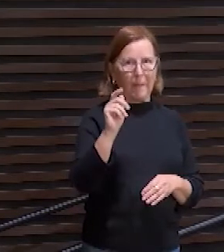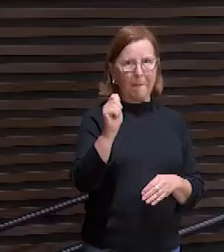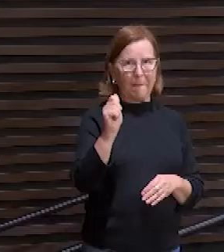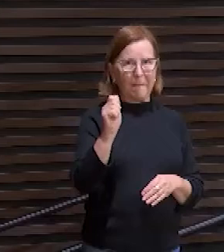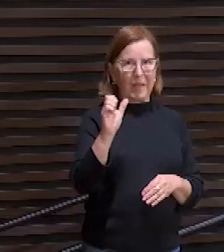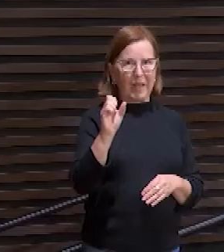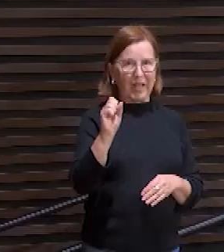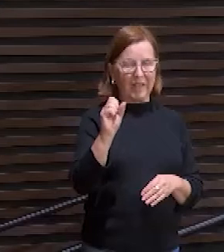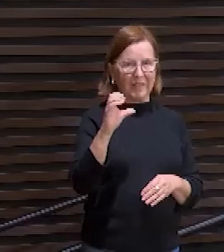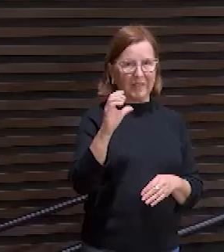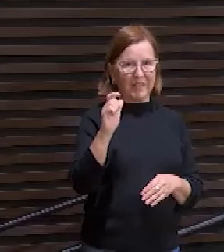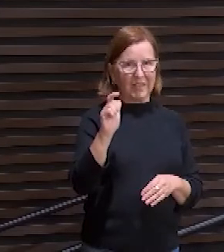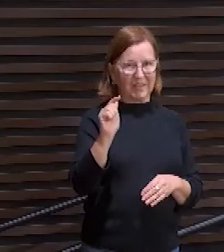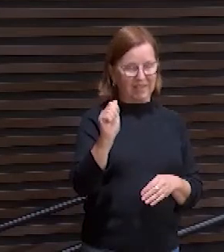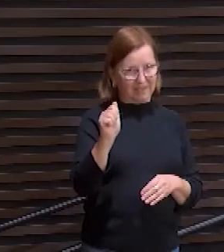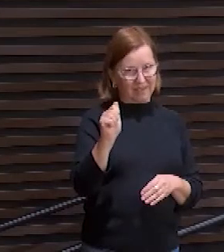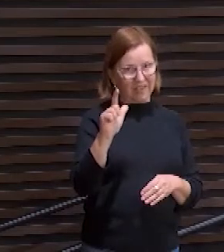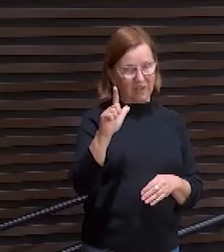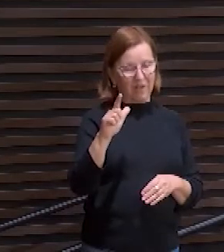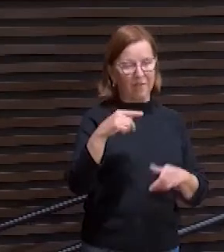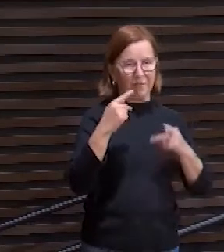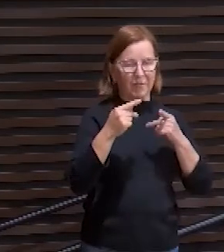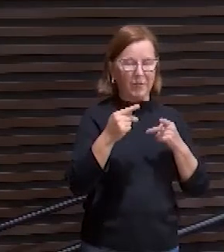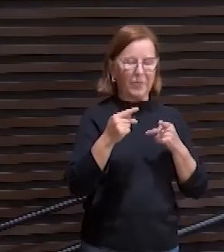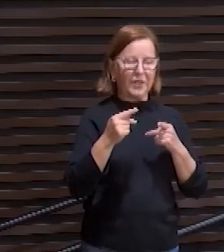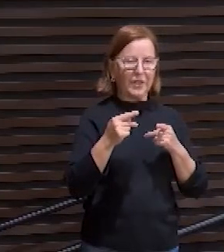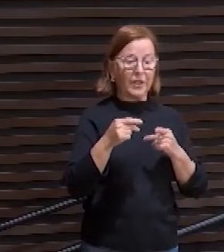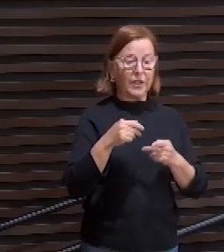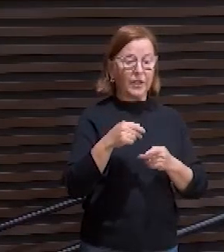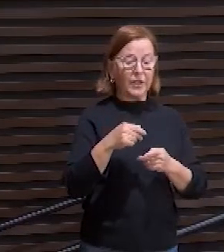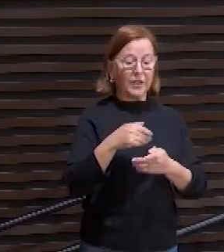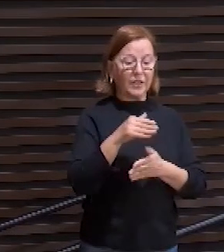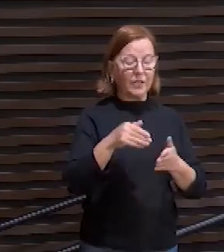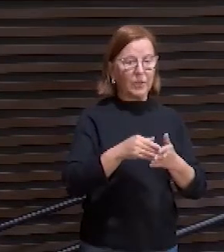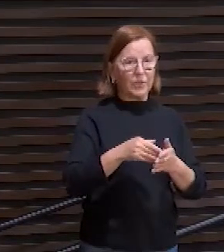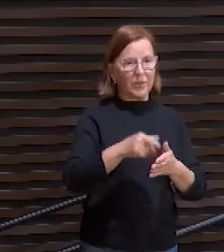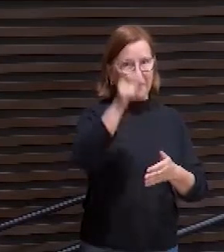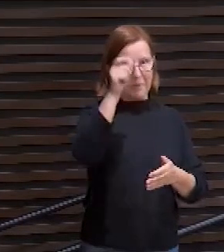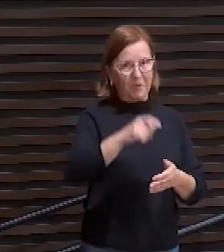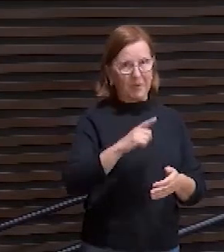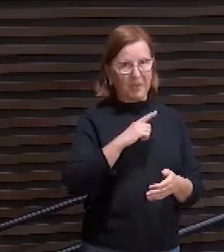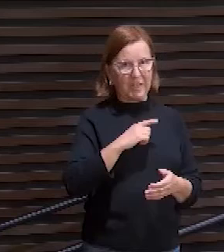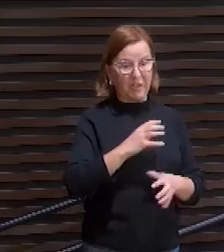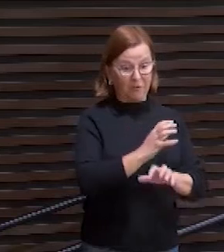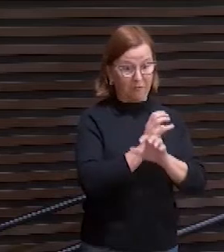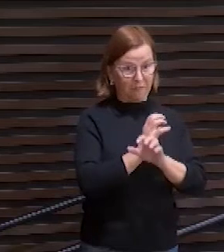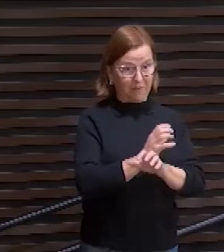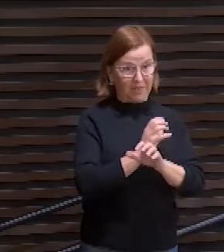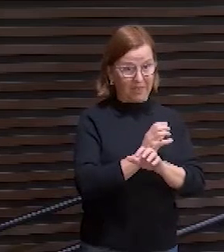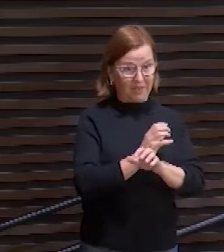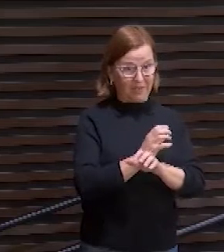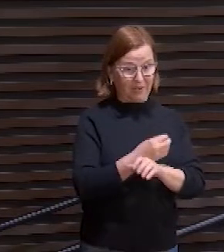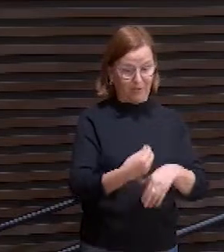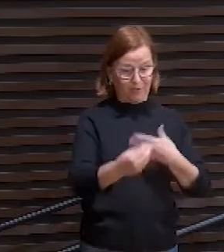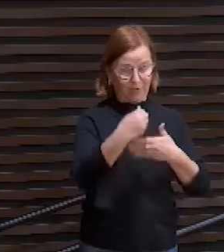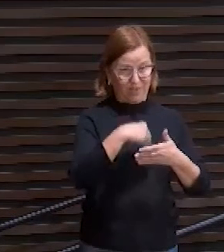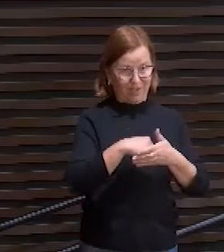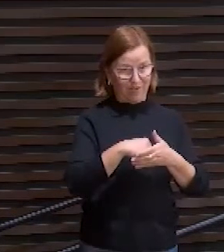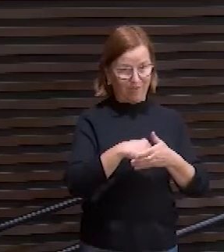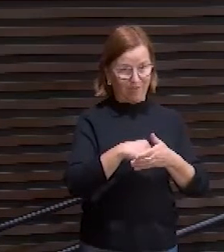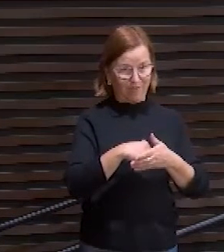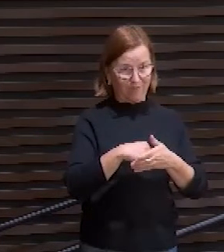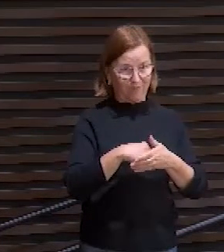diz que todo ser humano possui um vazio dentro de si do tamanho de Deus. Ou seja,